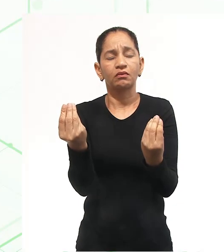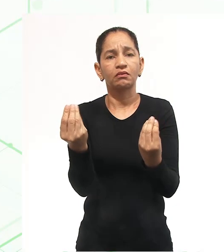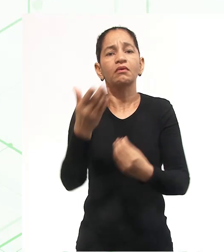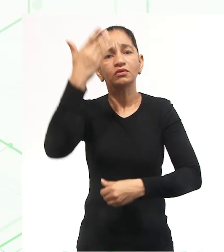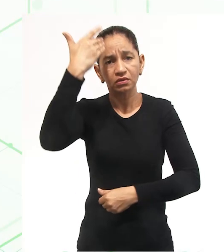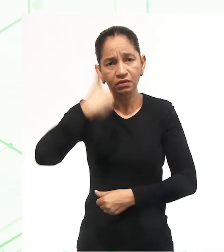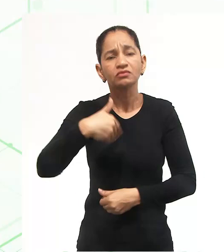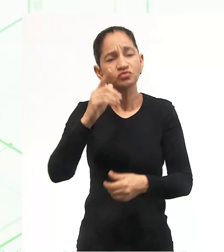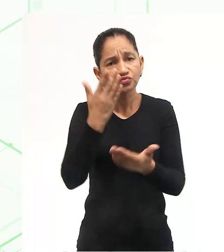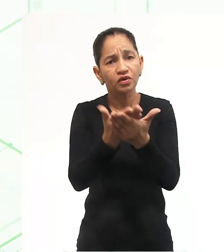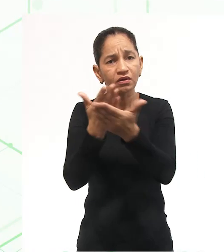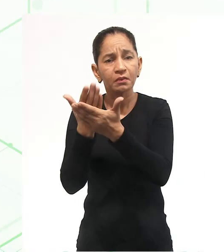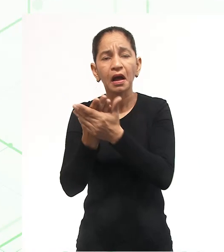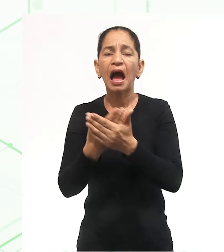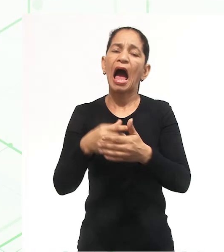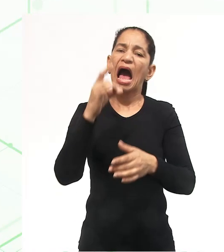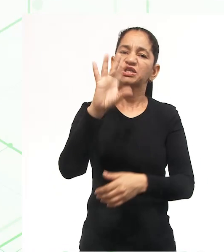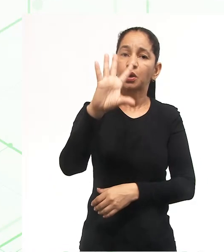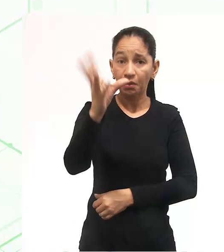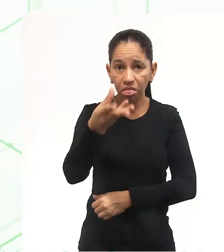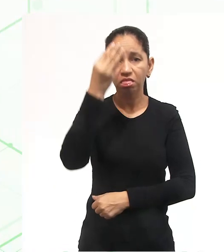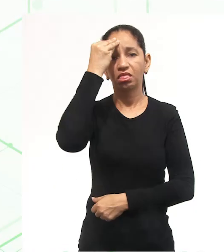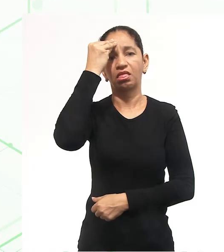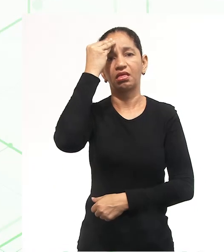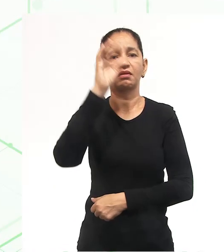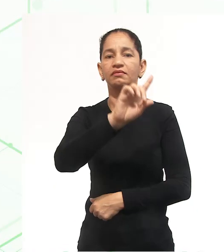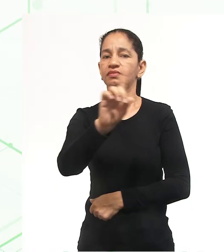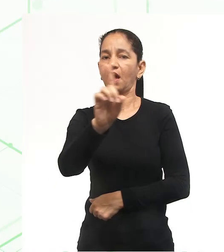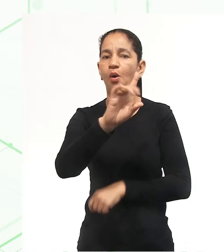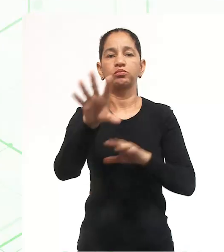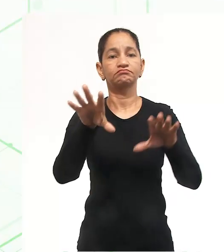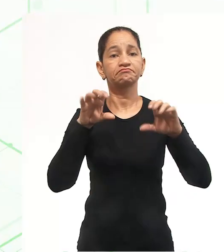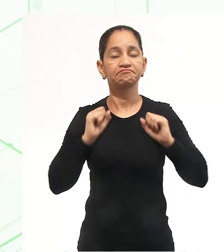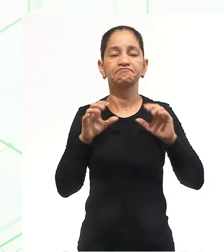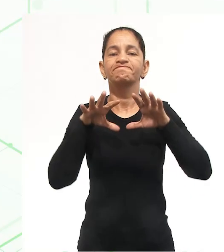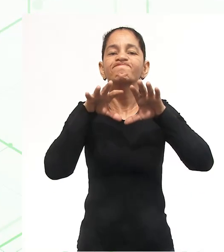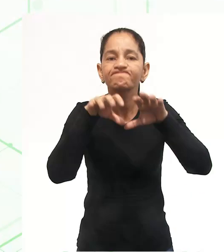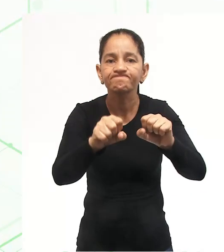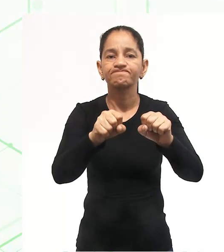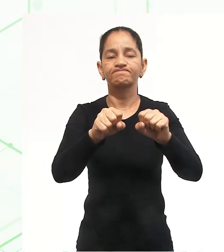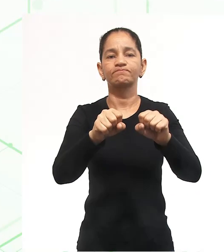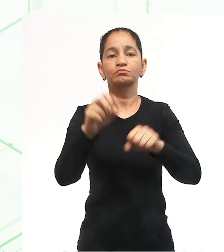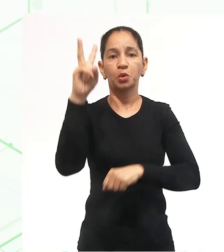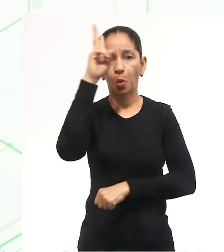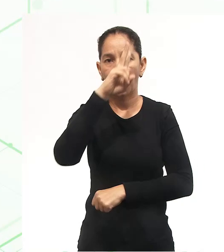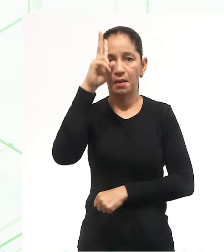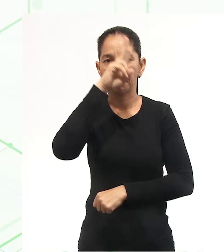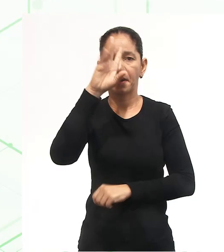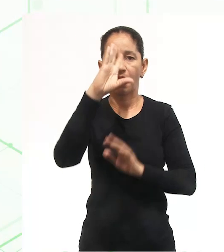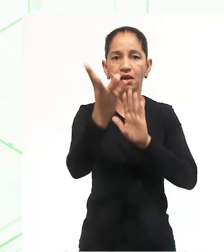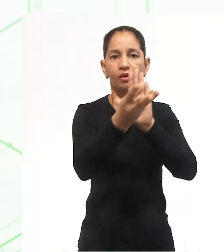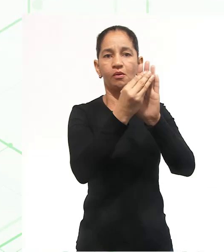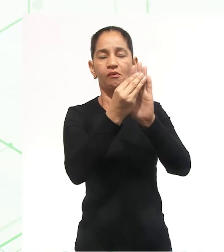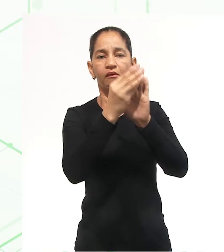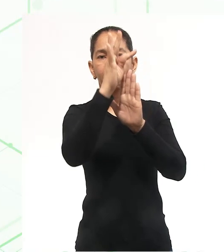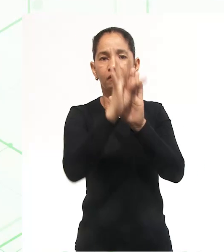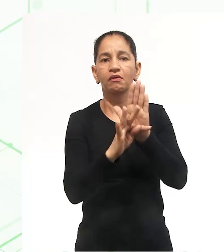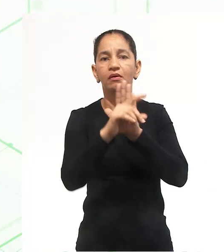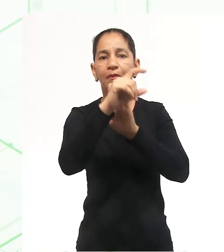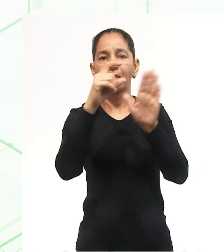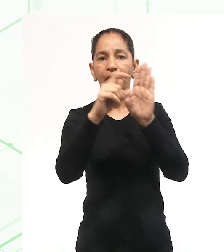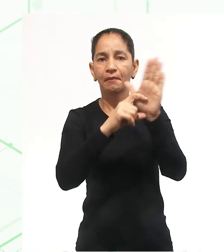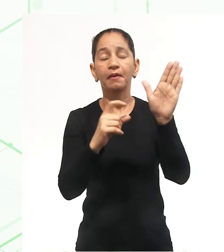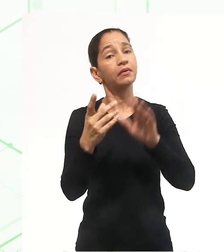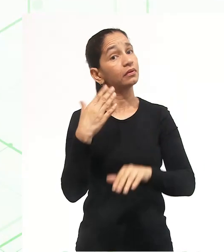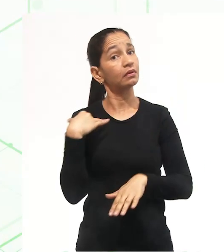período. A gente pensa que, só decorei. Não, a gente não decorou, a gente se apropriou, porque para a gente lembrar daquilo que a gente aprendeu,